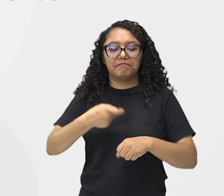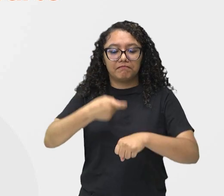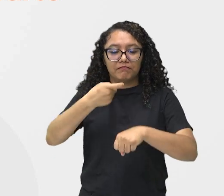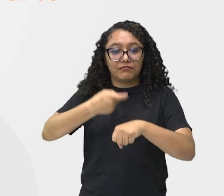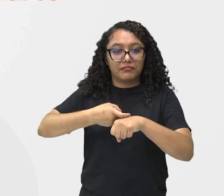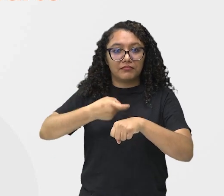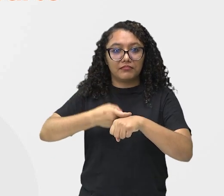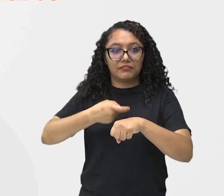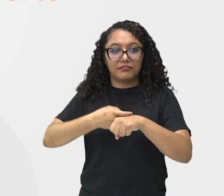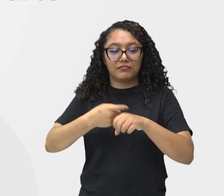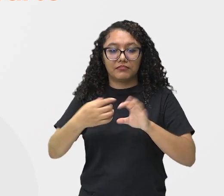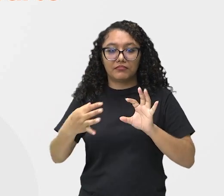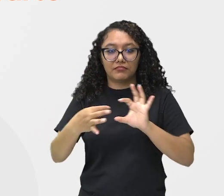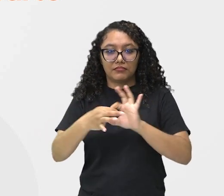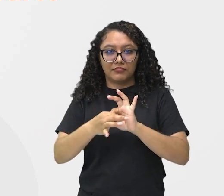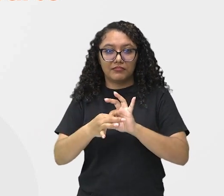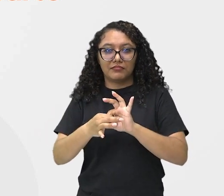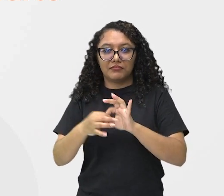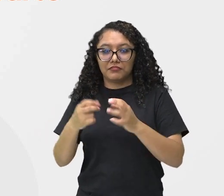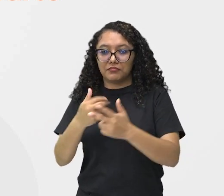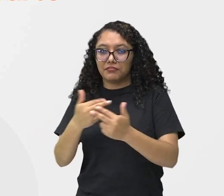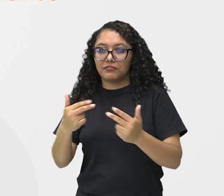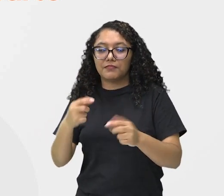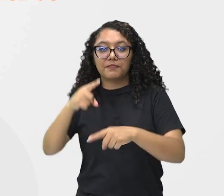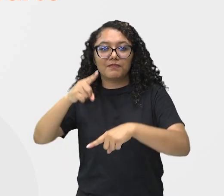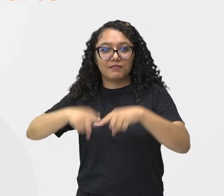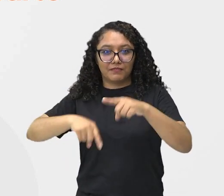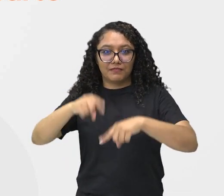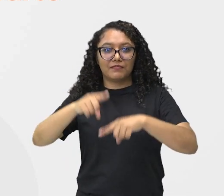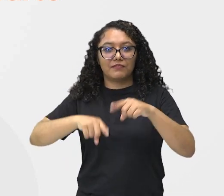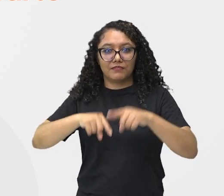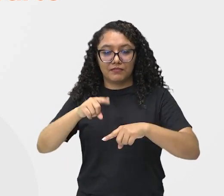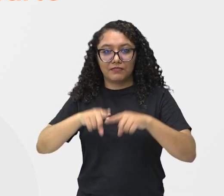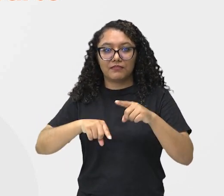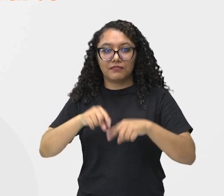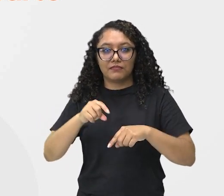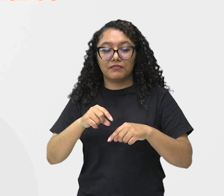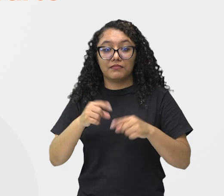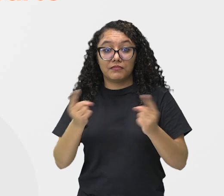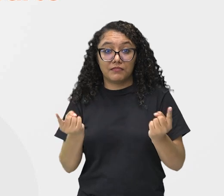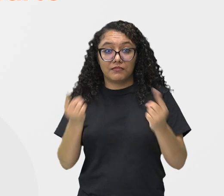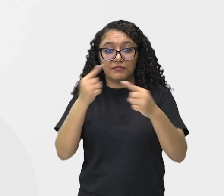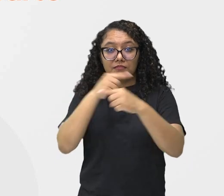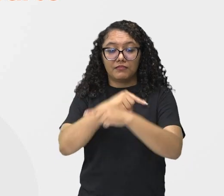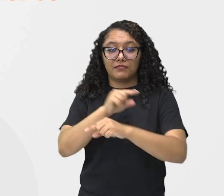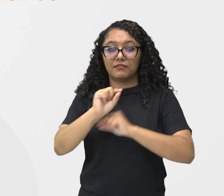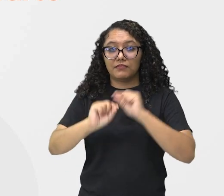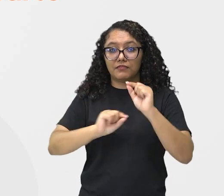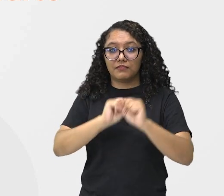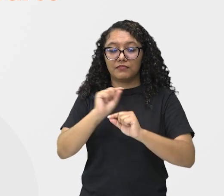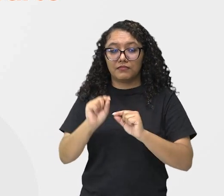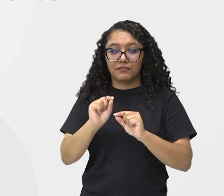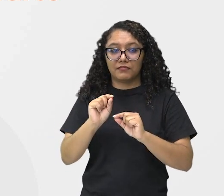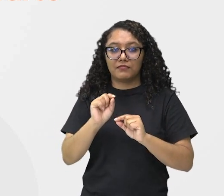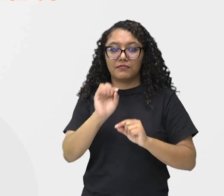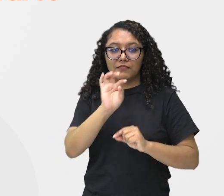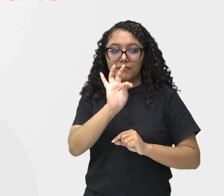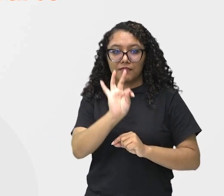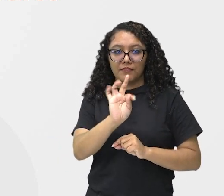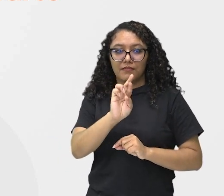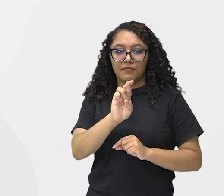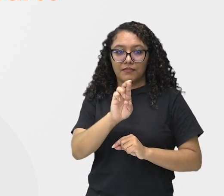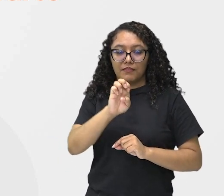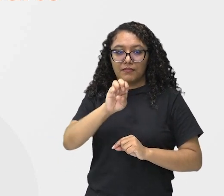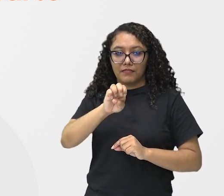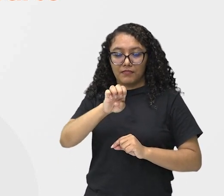se liga à ação concreta e vai ser uma oposição ao transcendente.